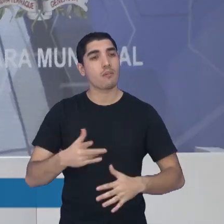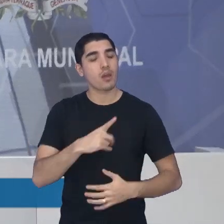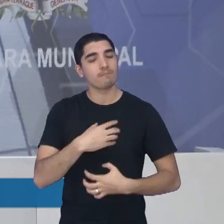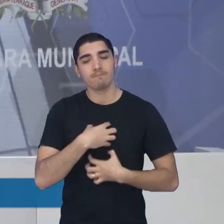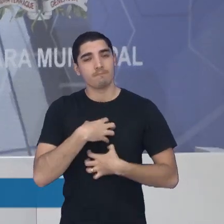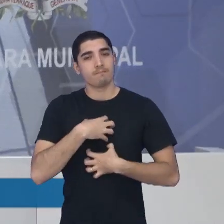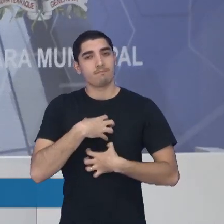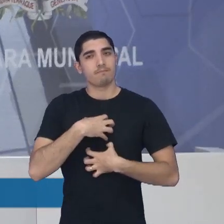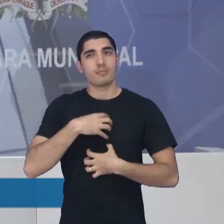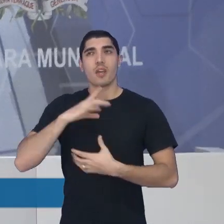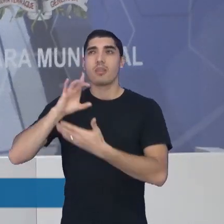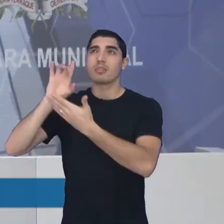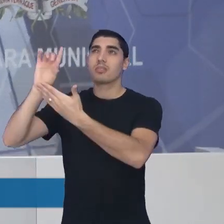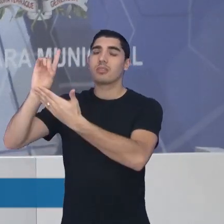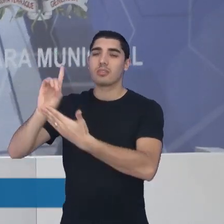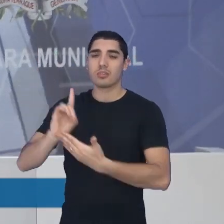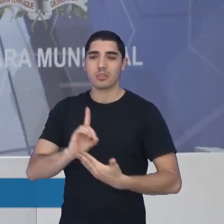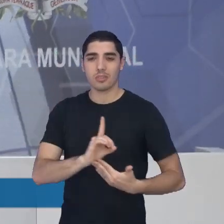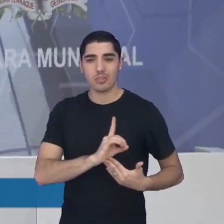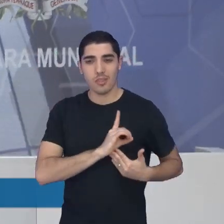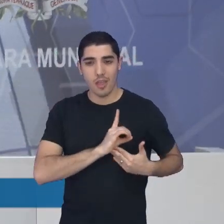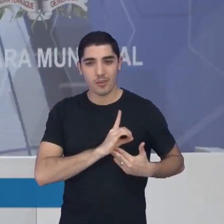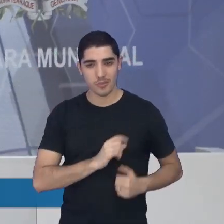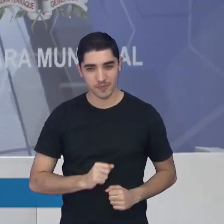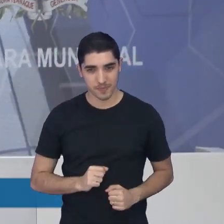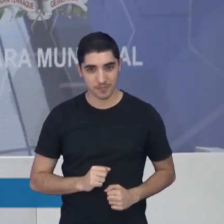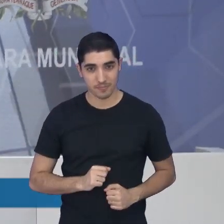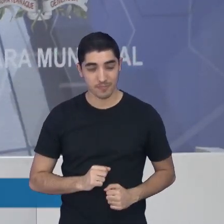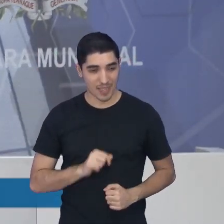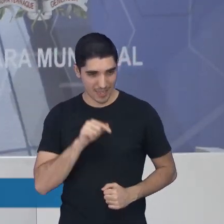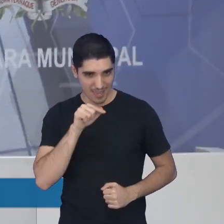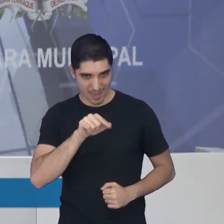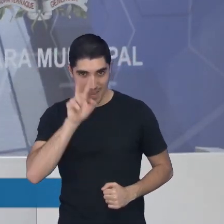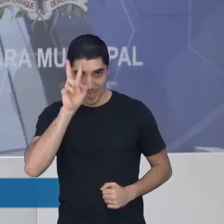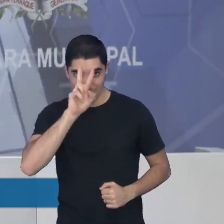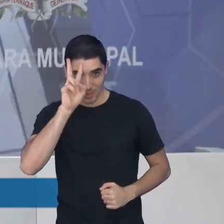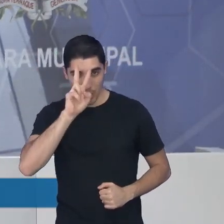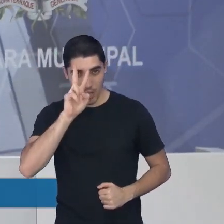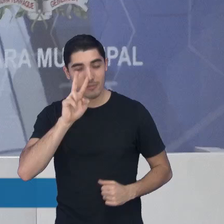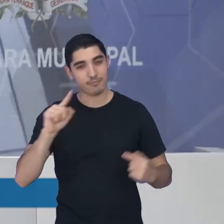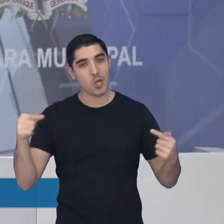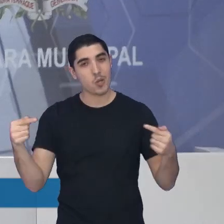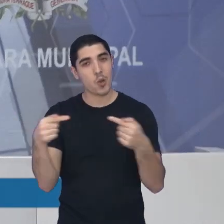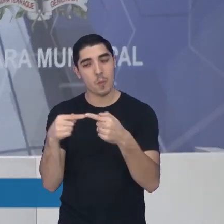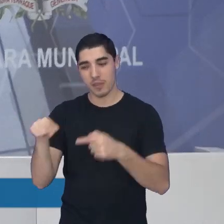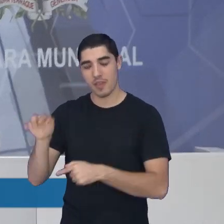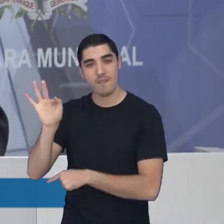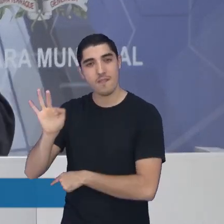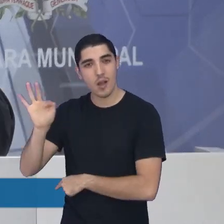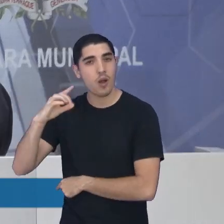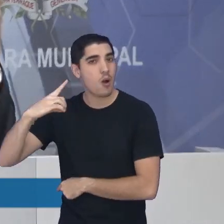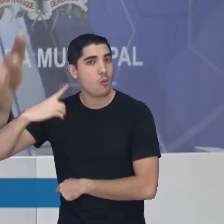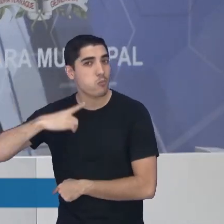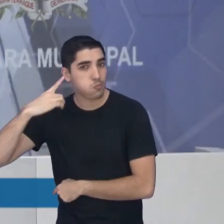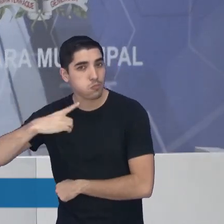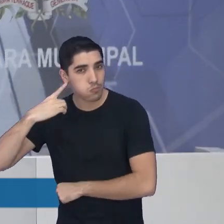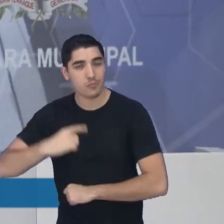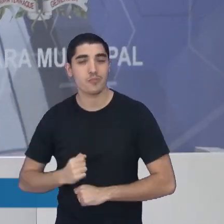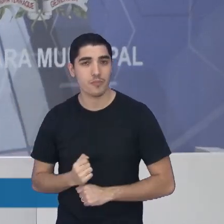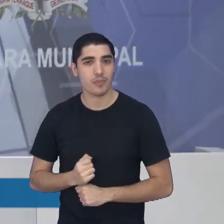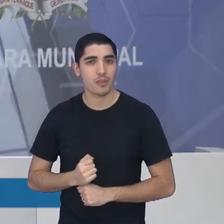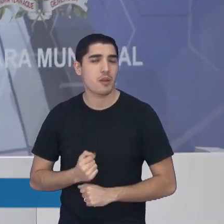Eu comparo muito essa história com a nossa Faculdade de Direito, que às vezes não faz grandes